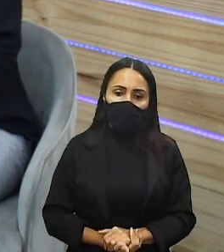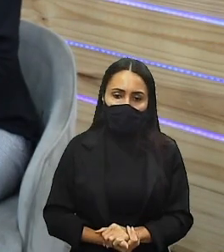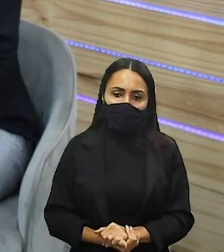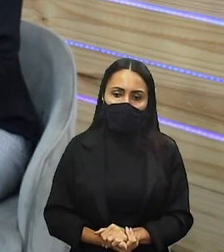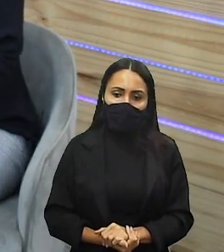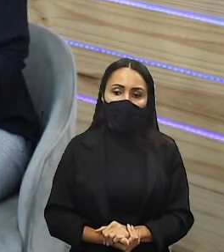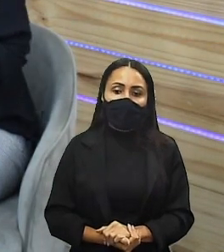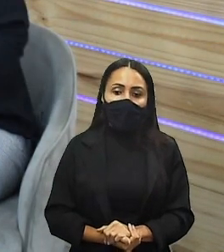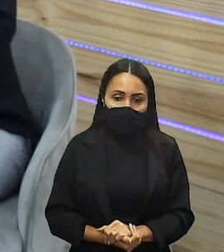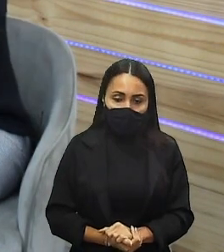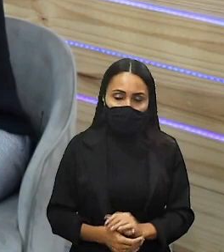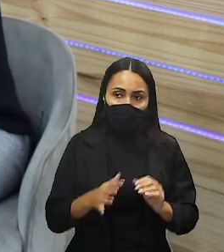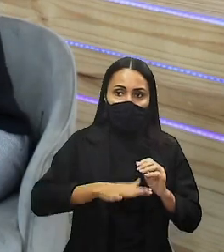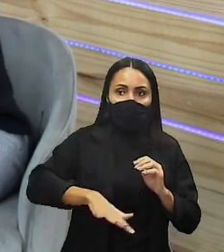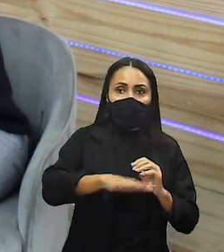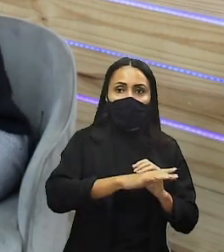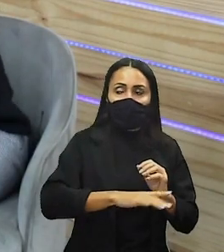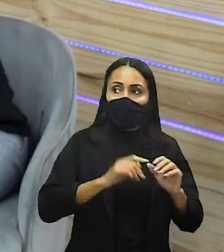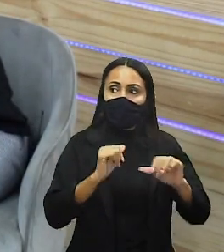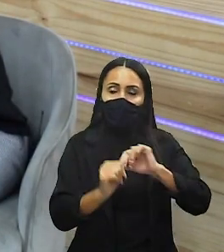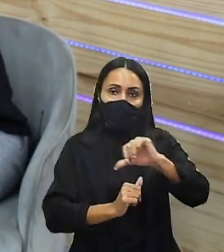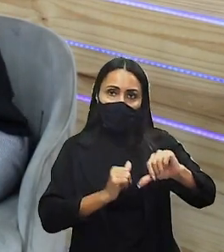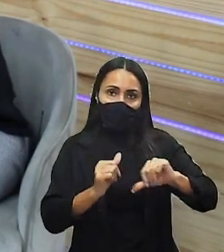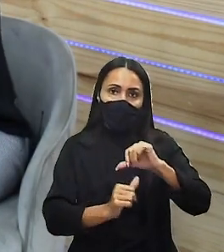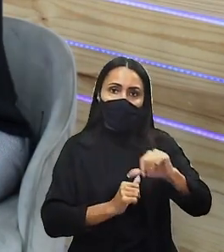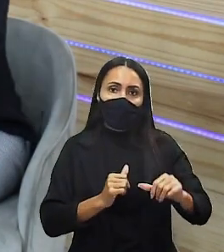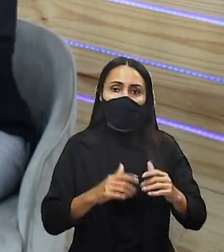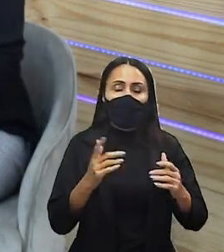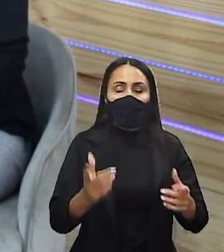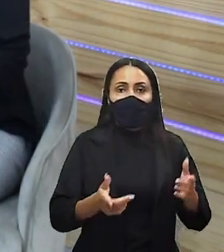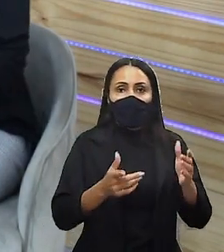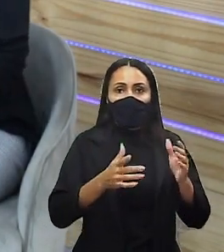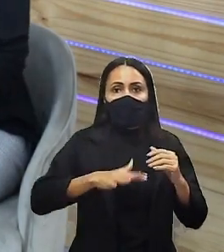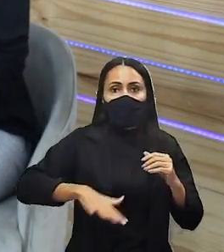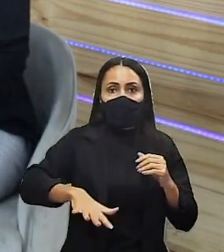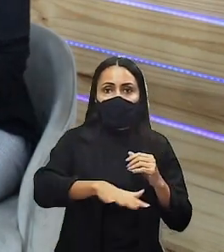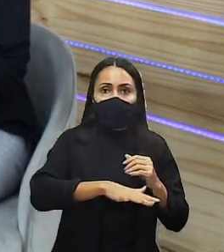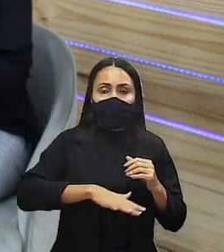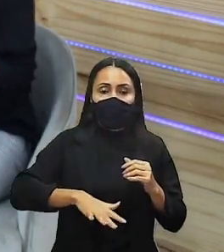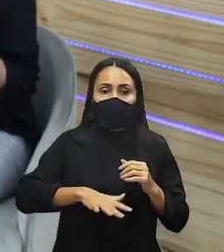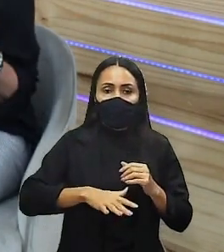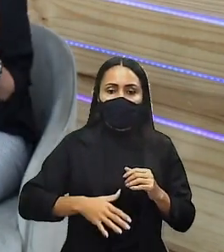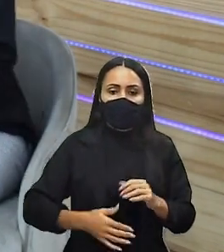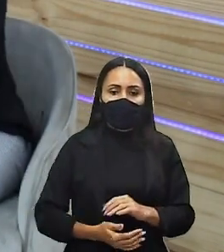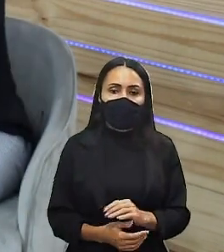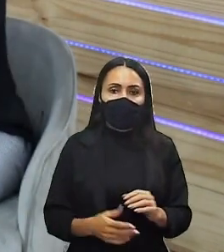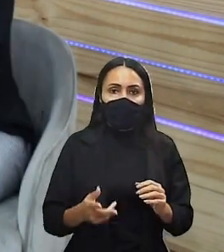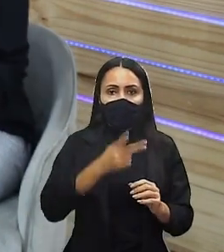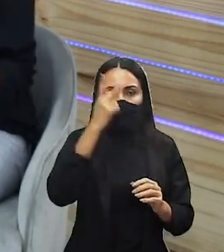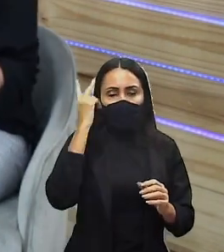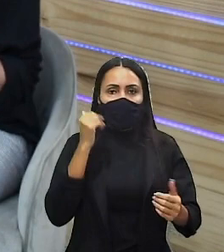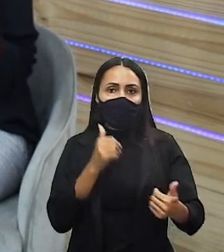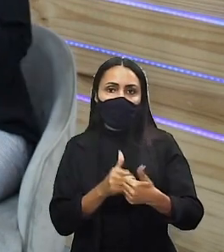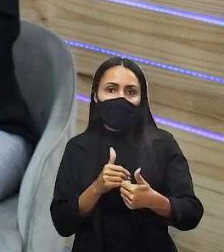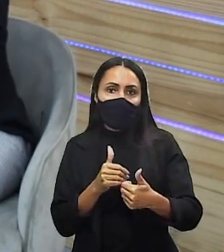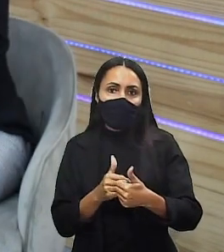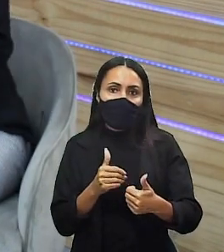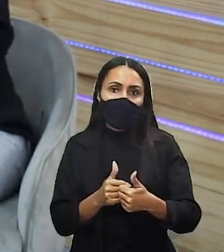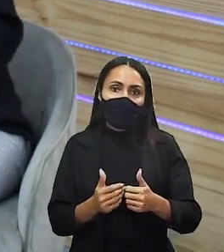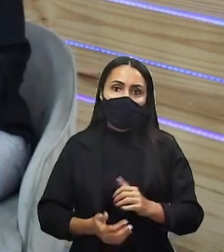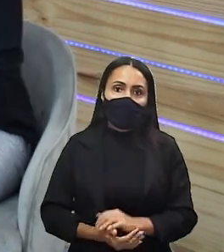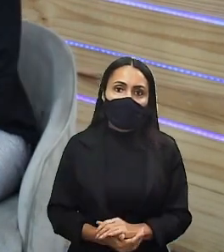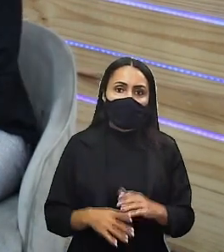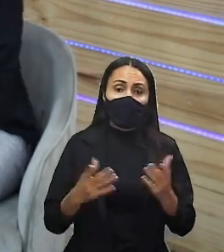está mudando para a pessoa fazer uma coisa mais, um ambiente mais, que as pessoas se aproximem, que não tem a questão